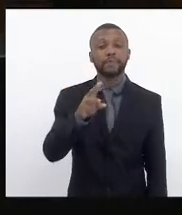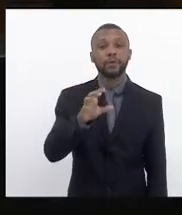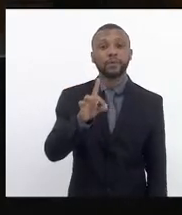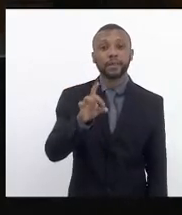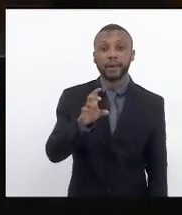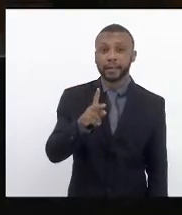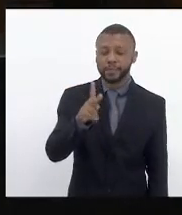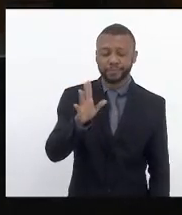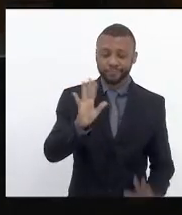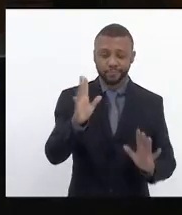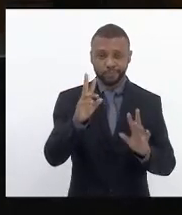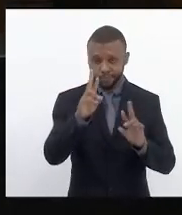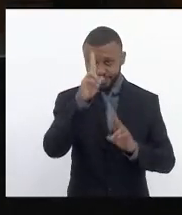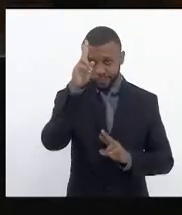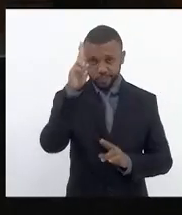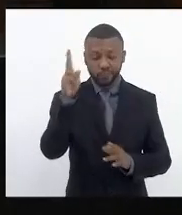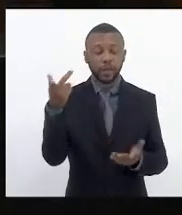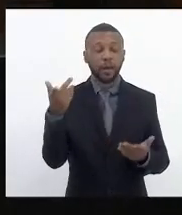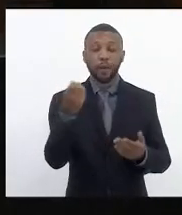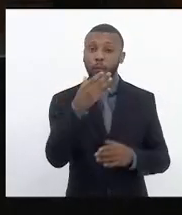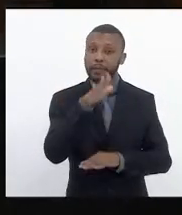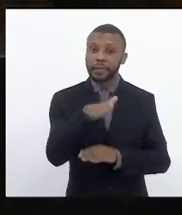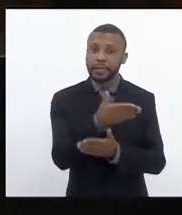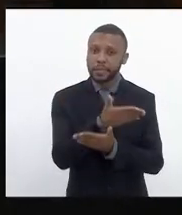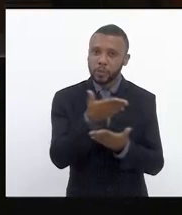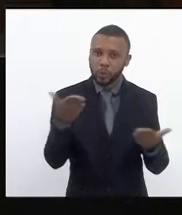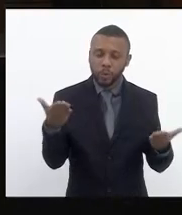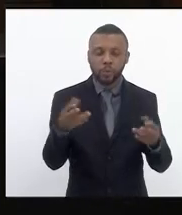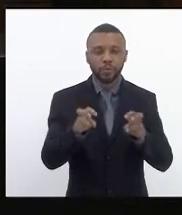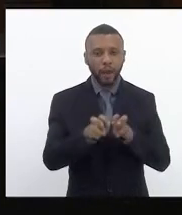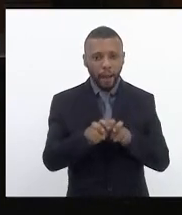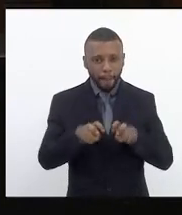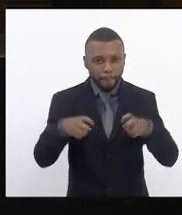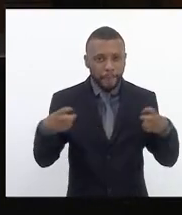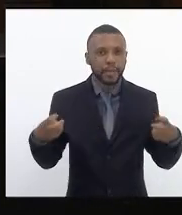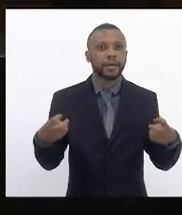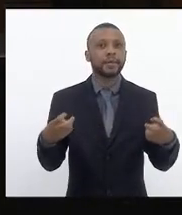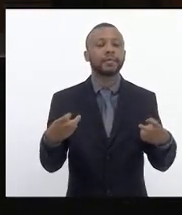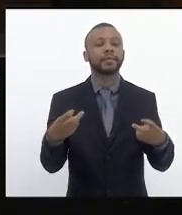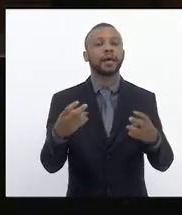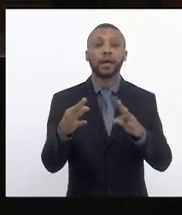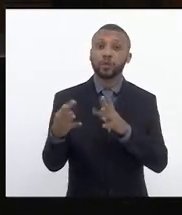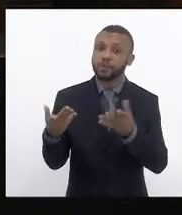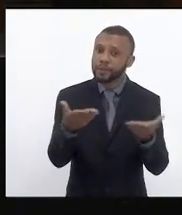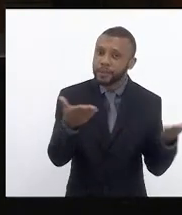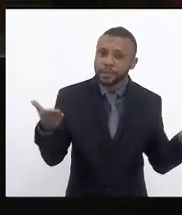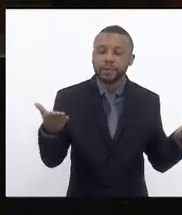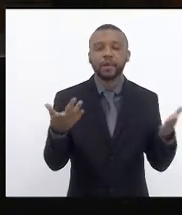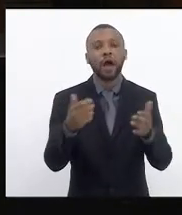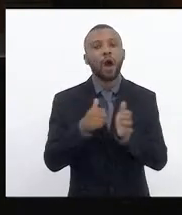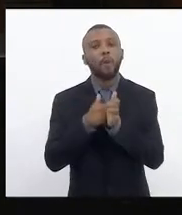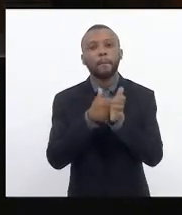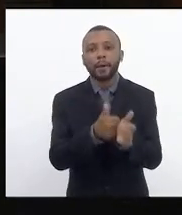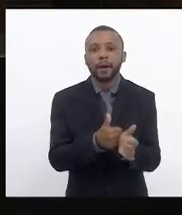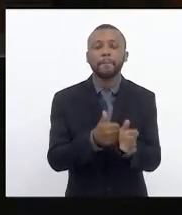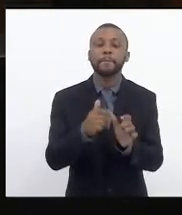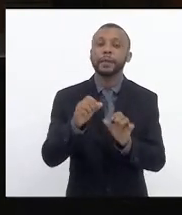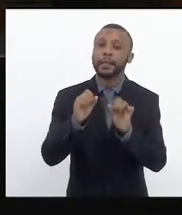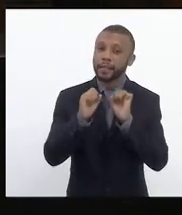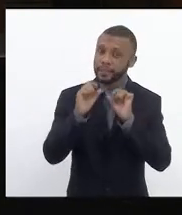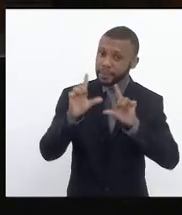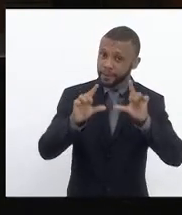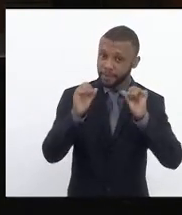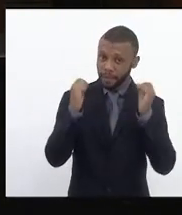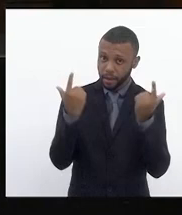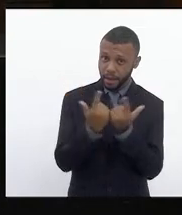que acompanham também pela TV alerj de boa tarde a mesa Serei rápido e sucinta e breve até devido ao tempo